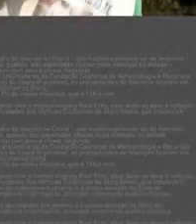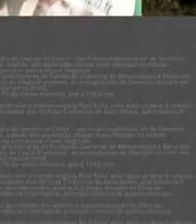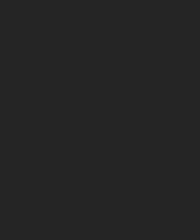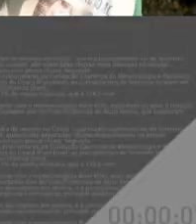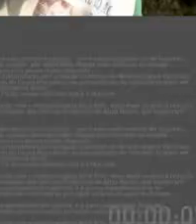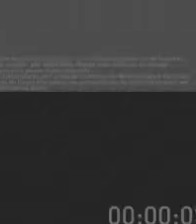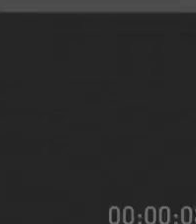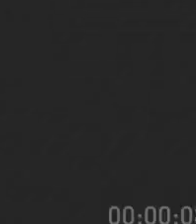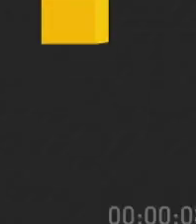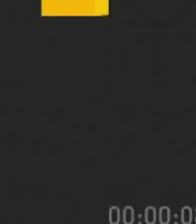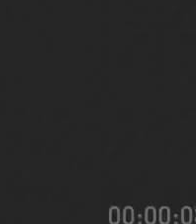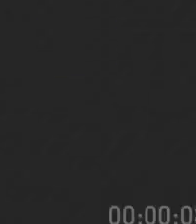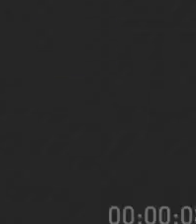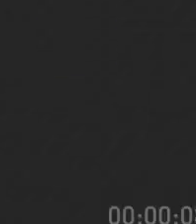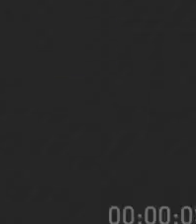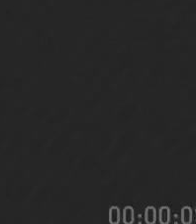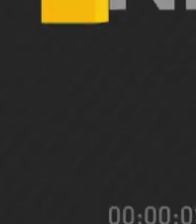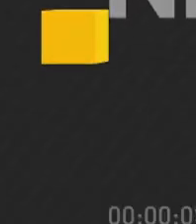ae